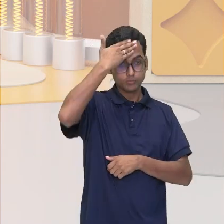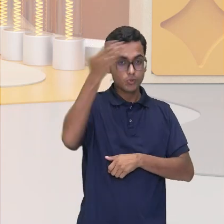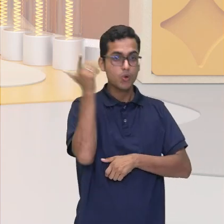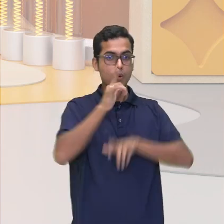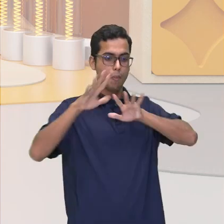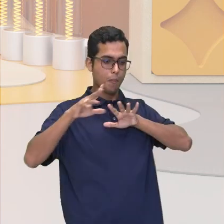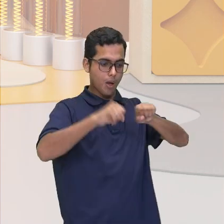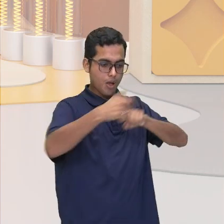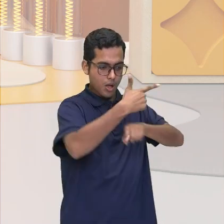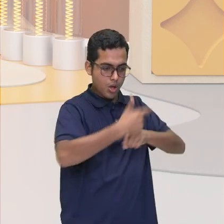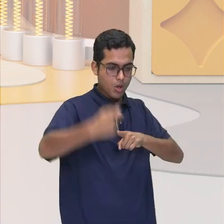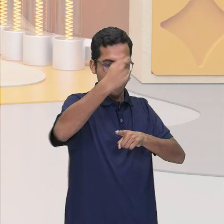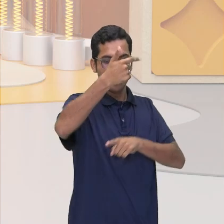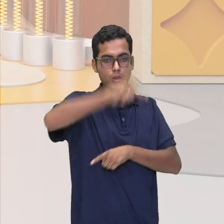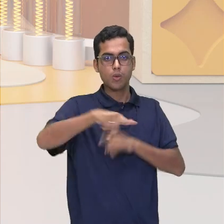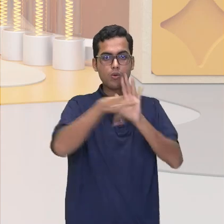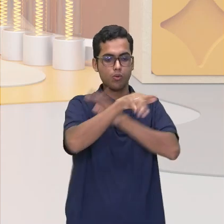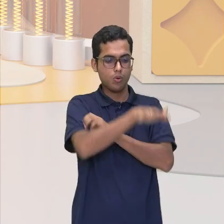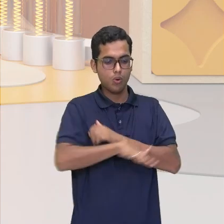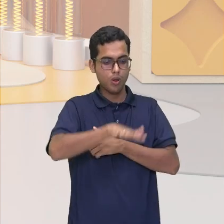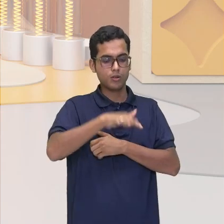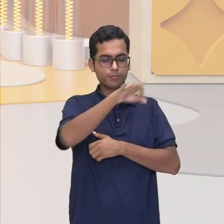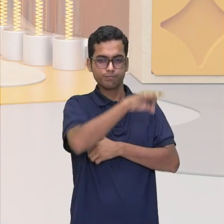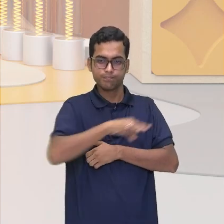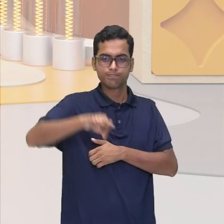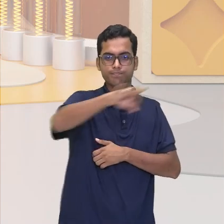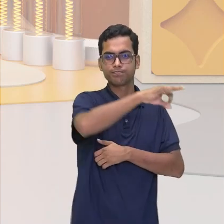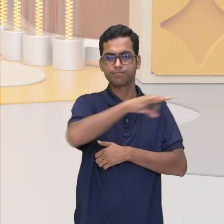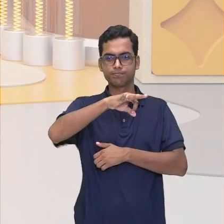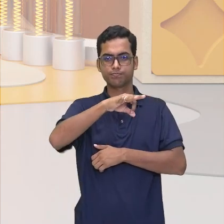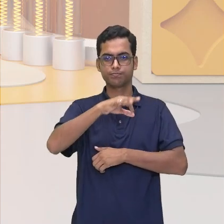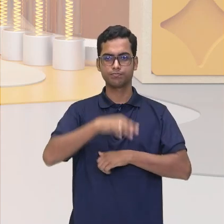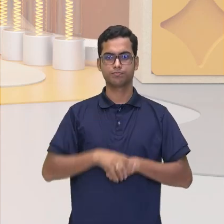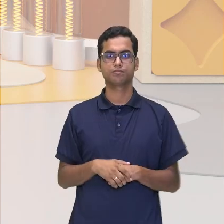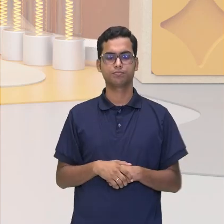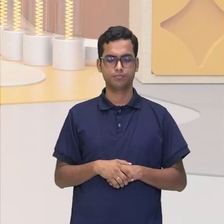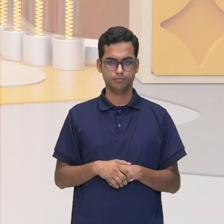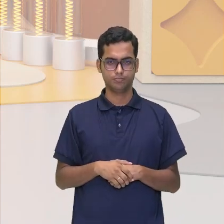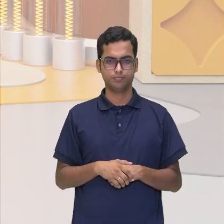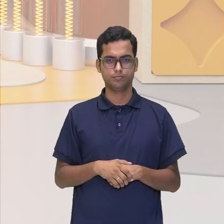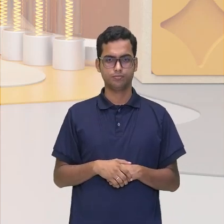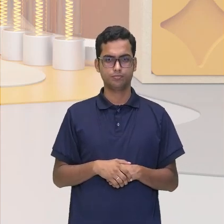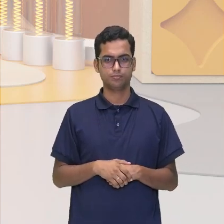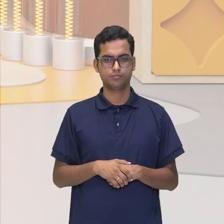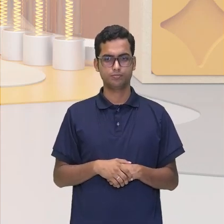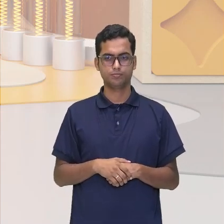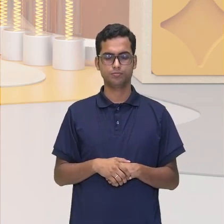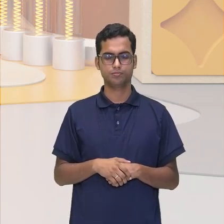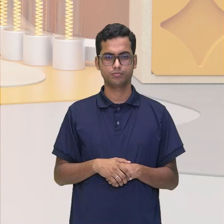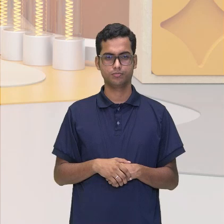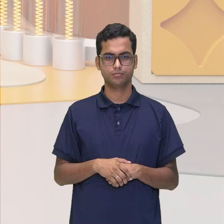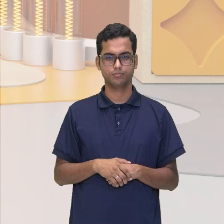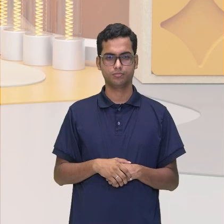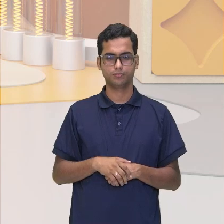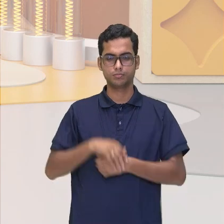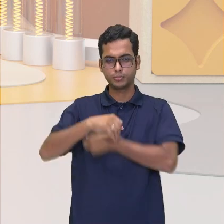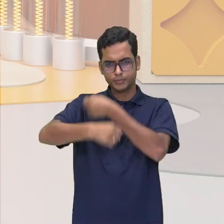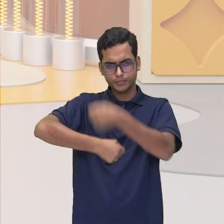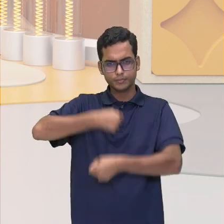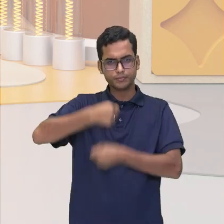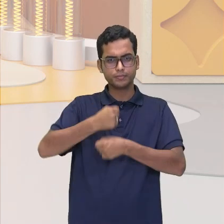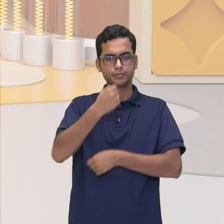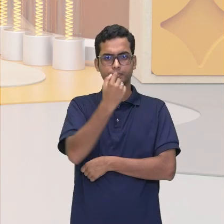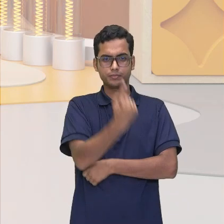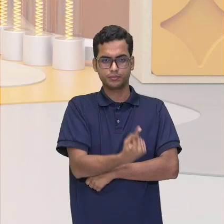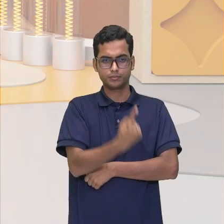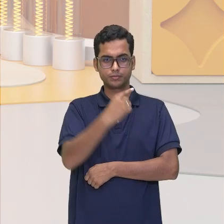eles vão lutar contra os muçulmanos para reconquistar o território ali da Península Ibérica. E no ano de